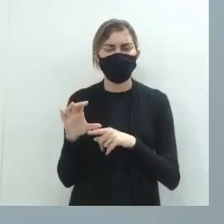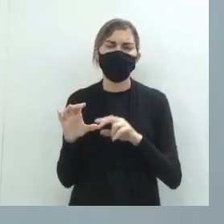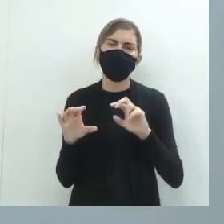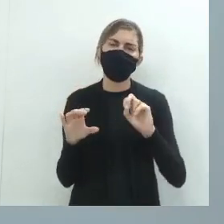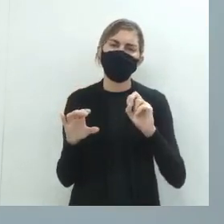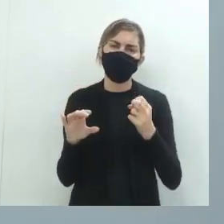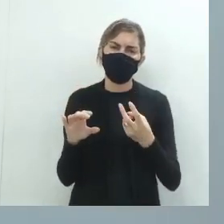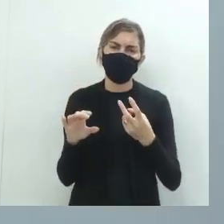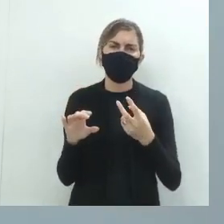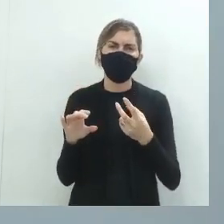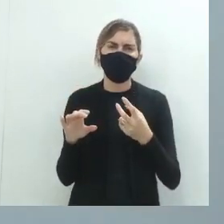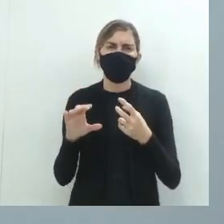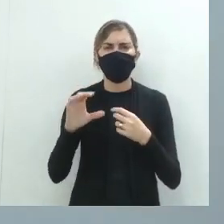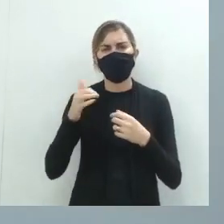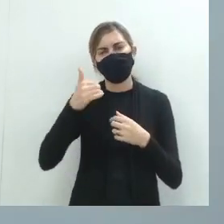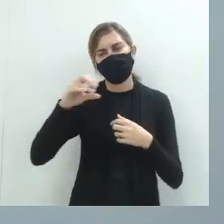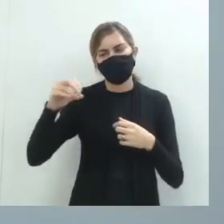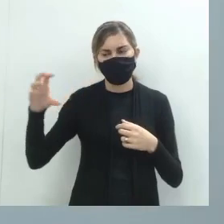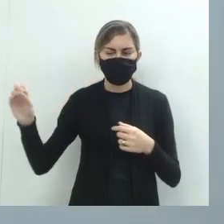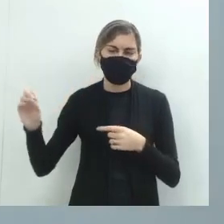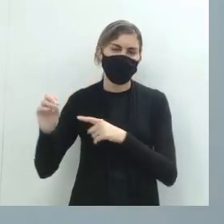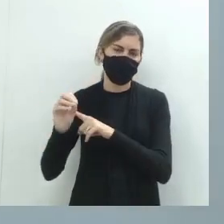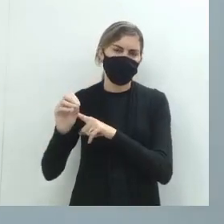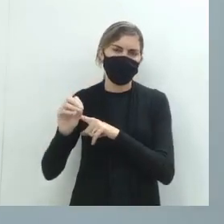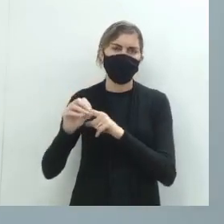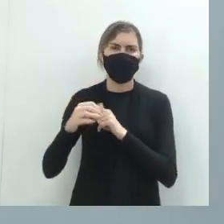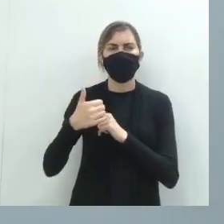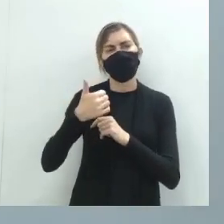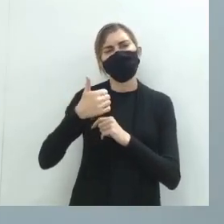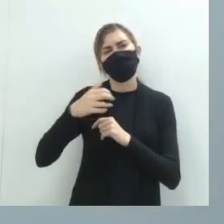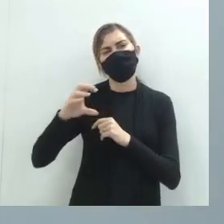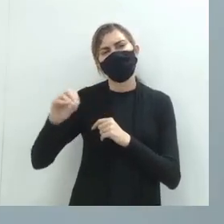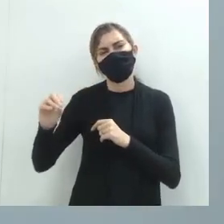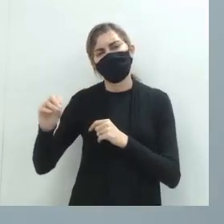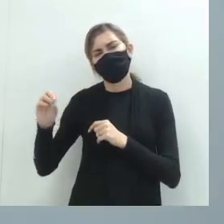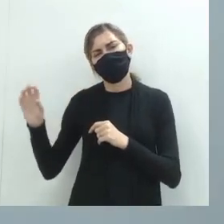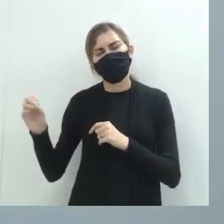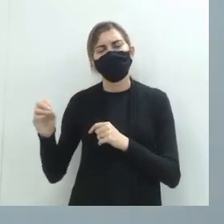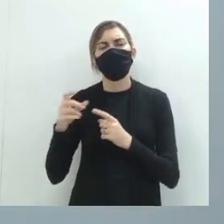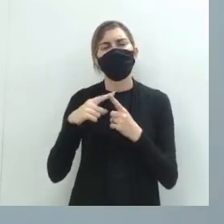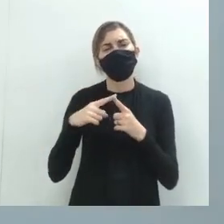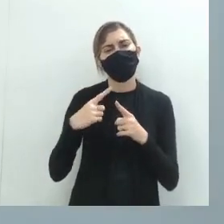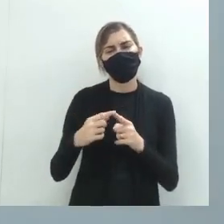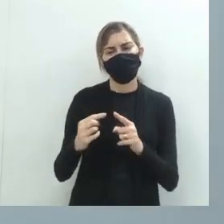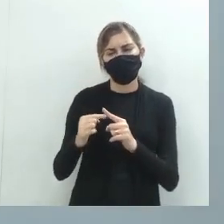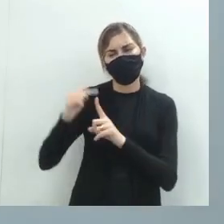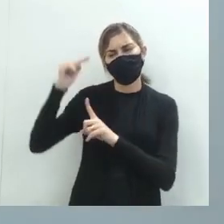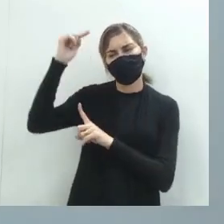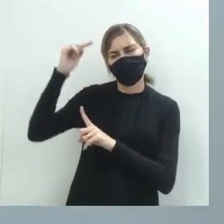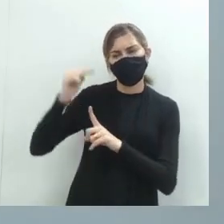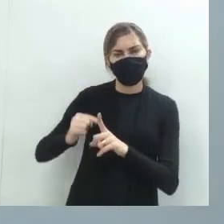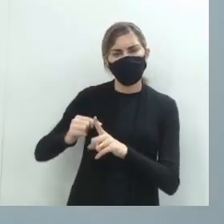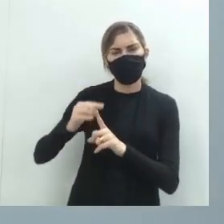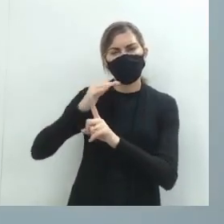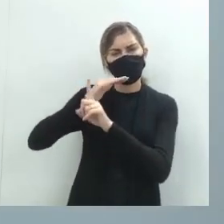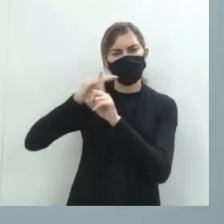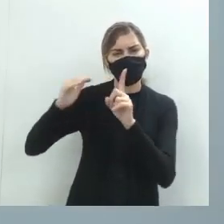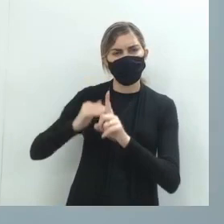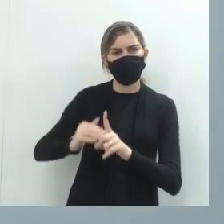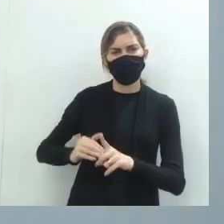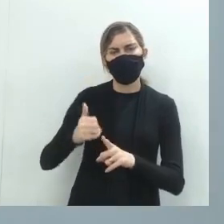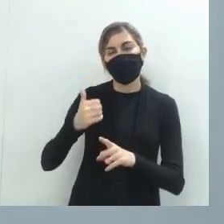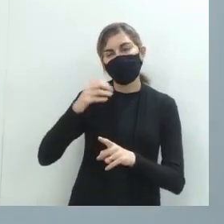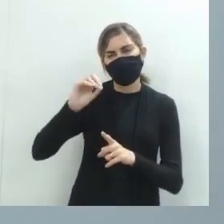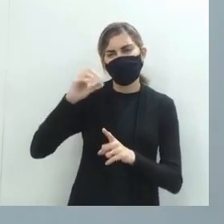ou centesimal, ou centígrada, porque essa escala se divide